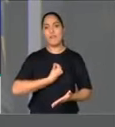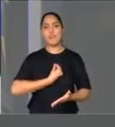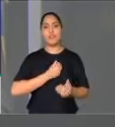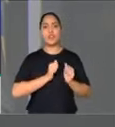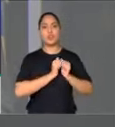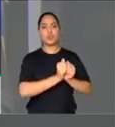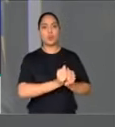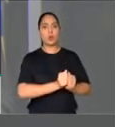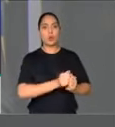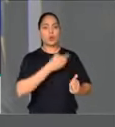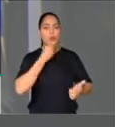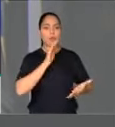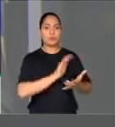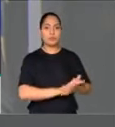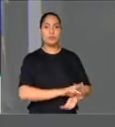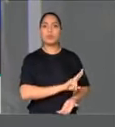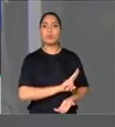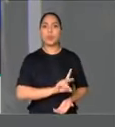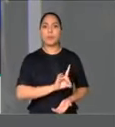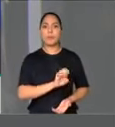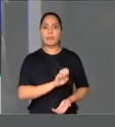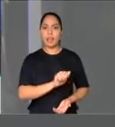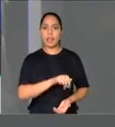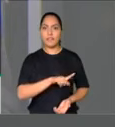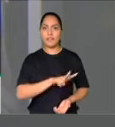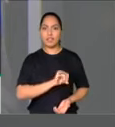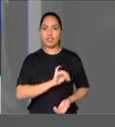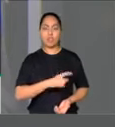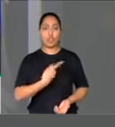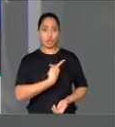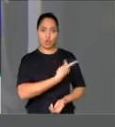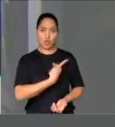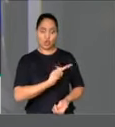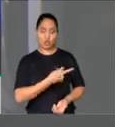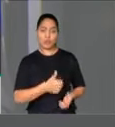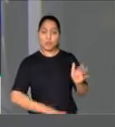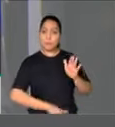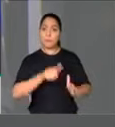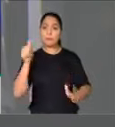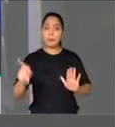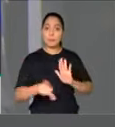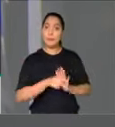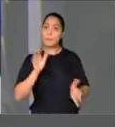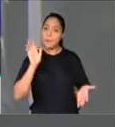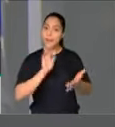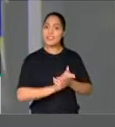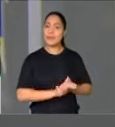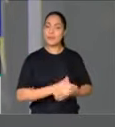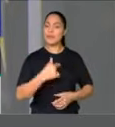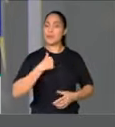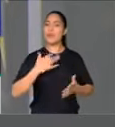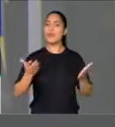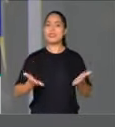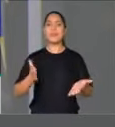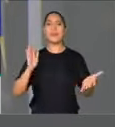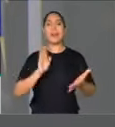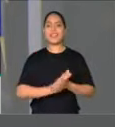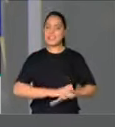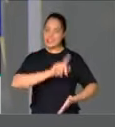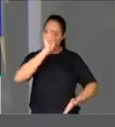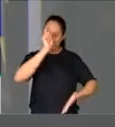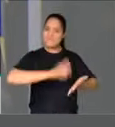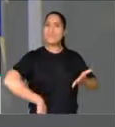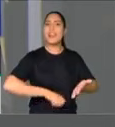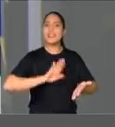David Harrod, sem ter direito. Fomos o primeiro casal a usufruir esse direito. Hoje sou casado, de